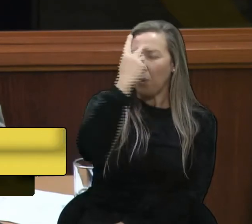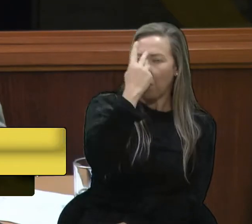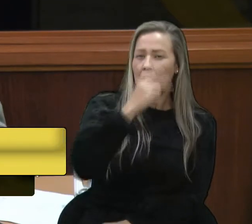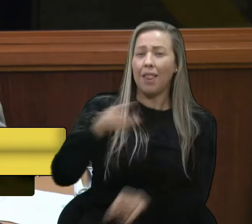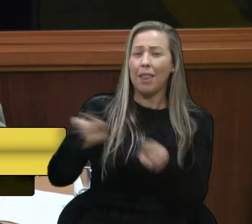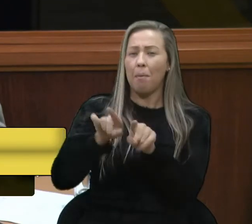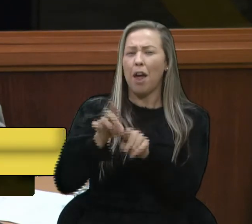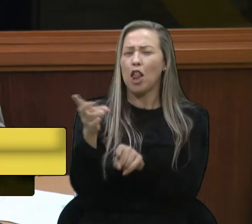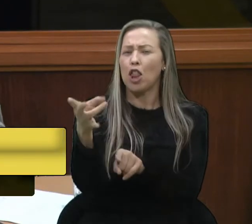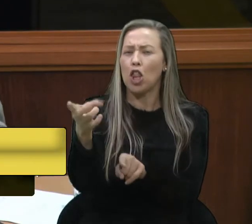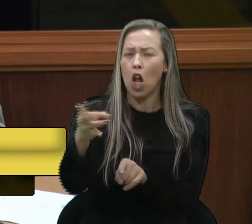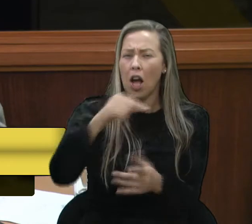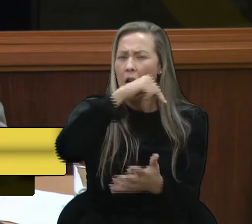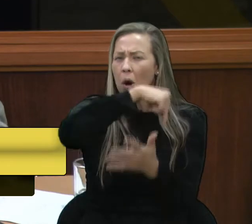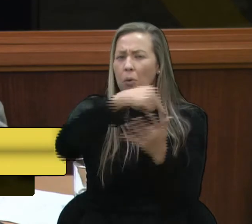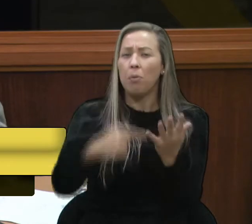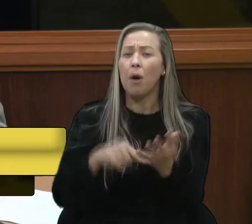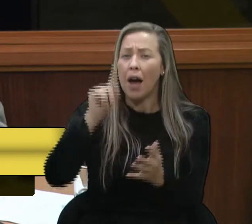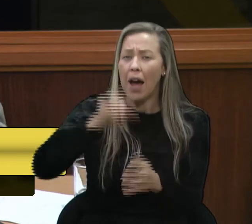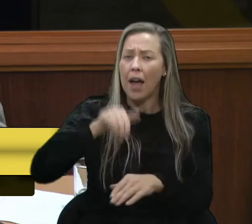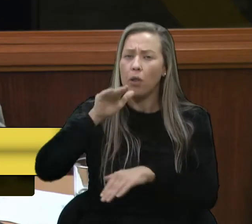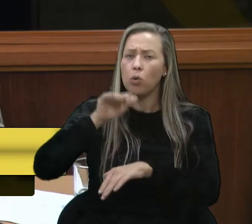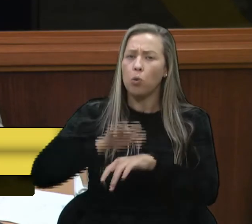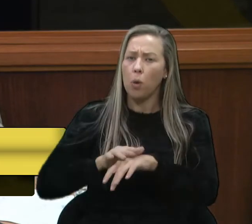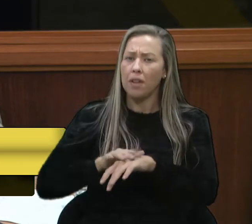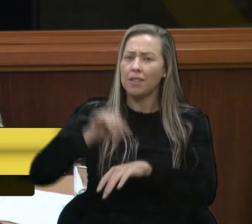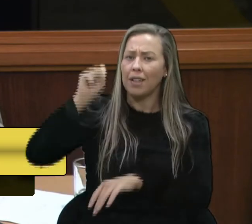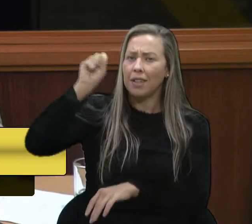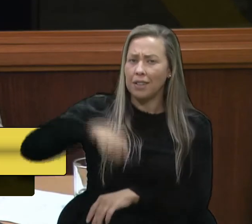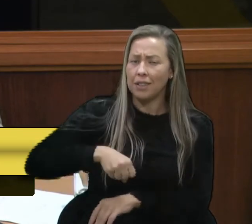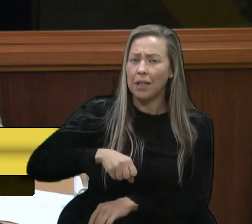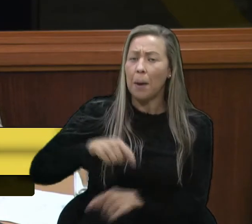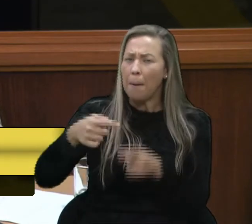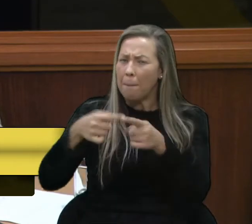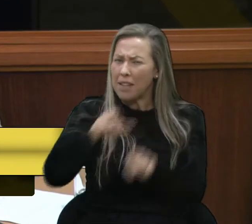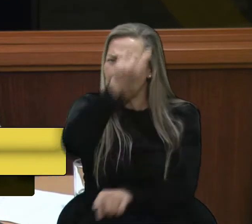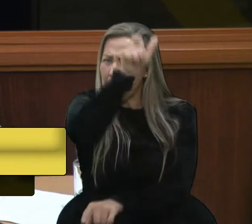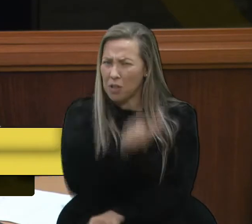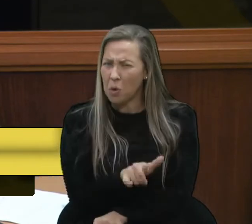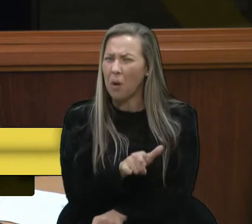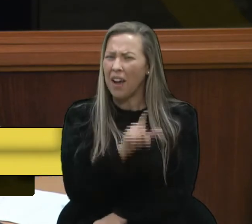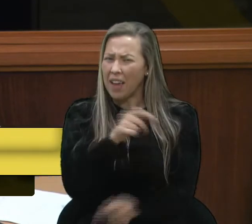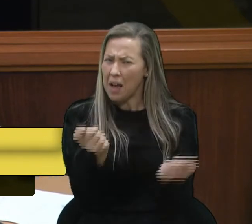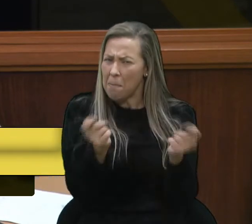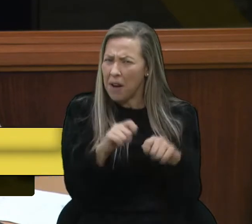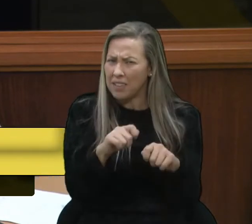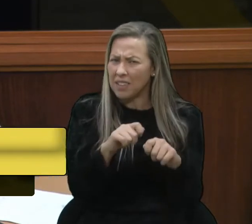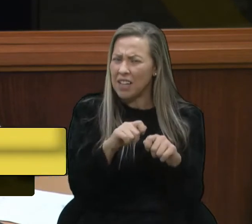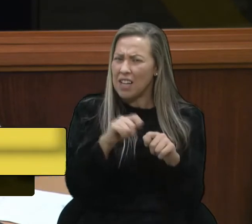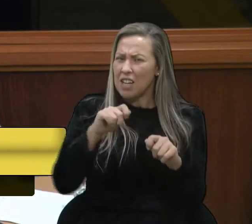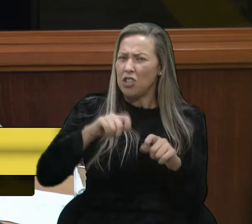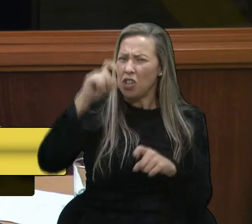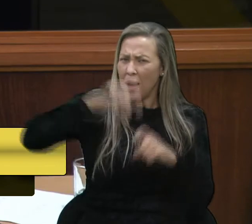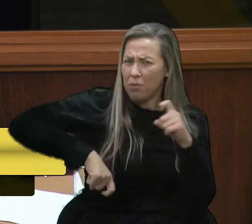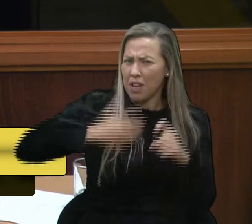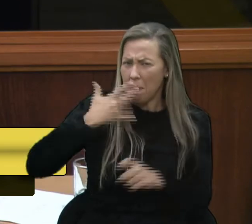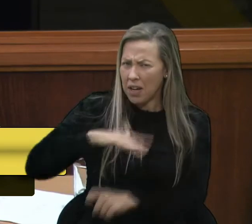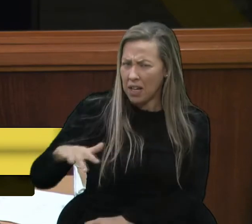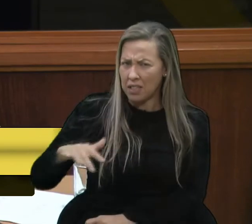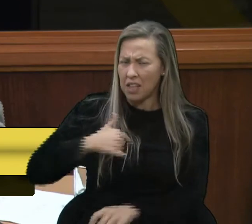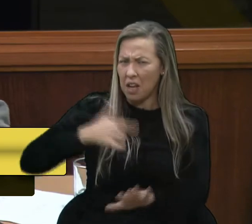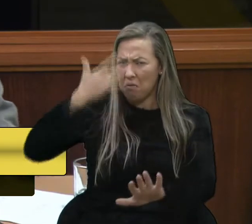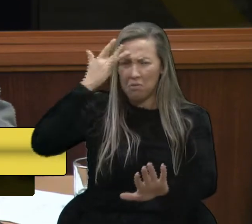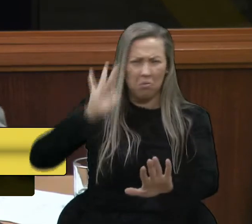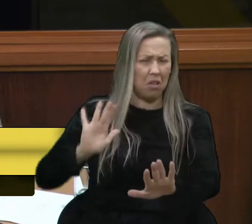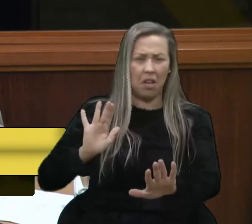né, e é uma doença, sim, mas esse tipo de pessoa, eu não sei se